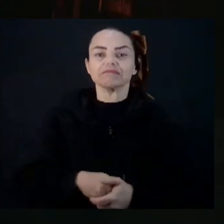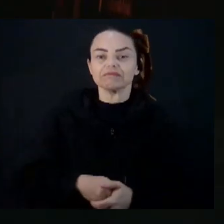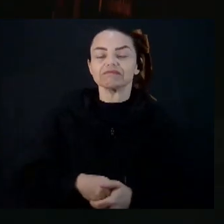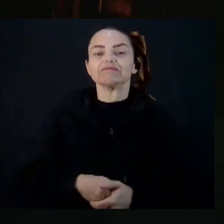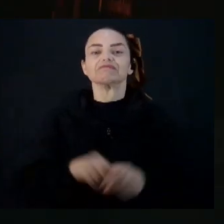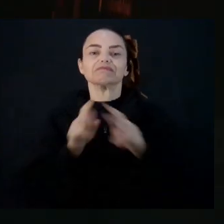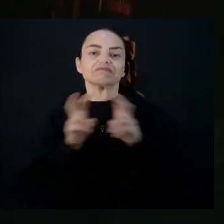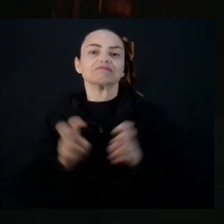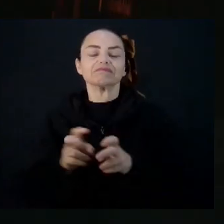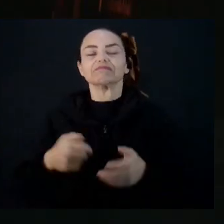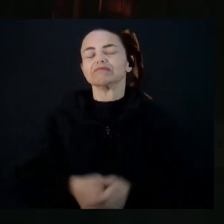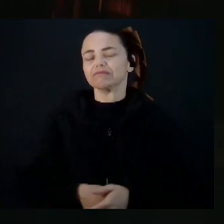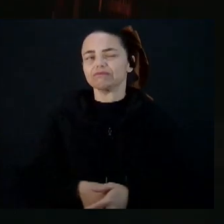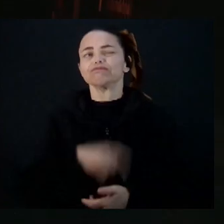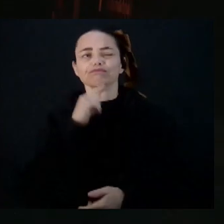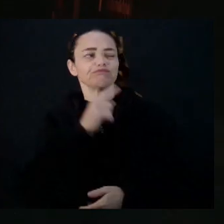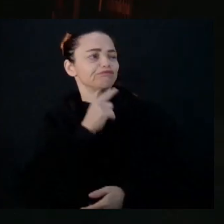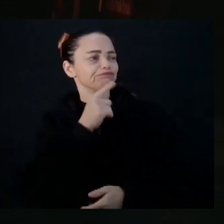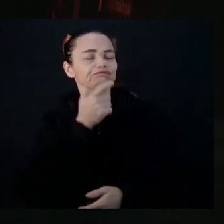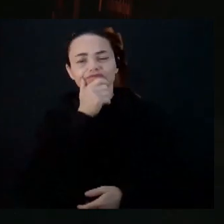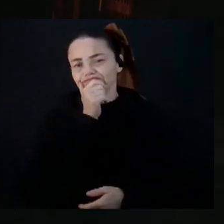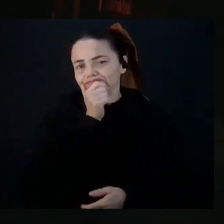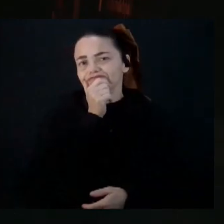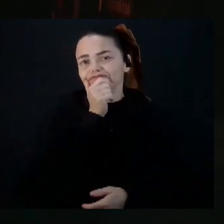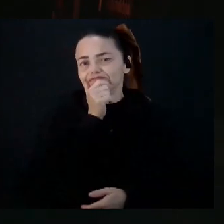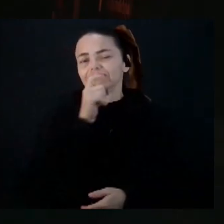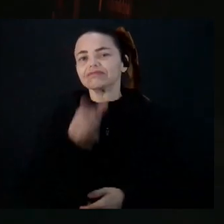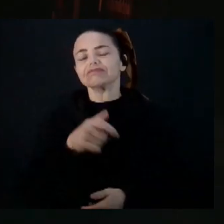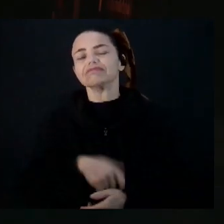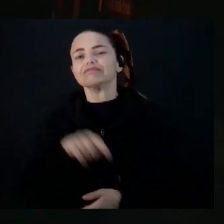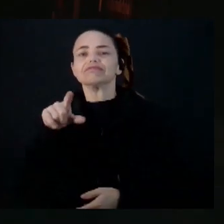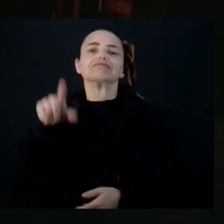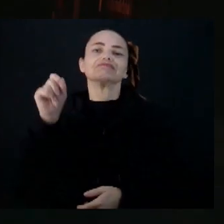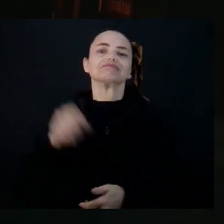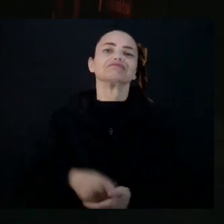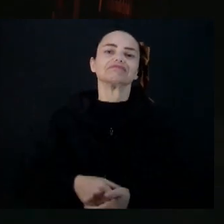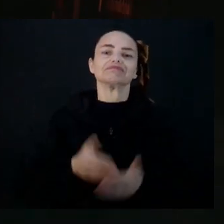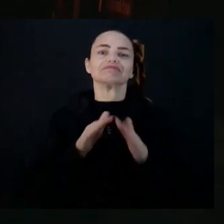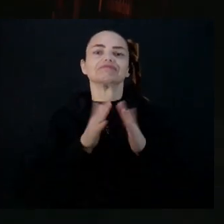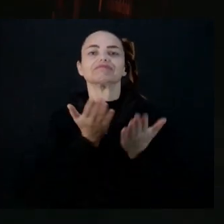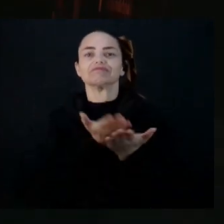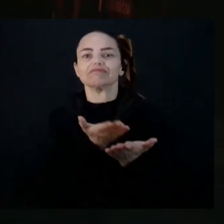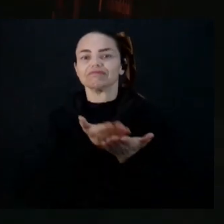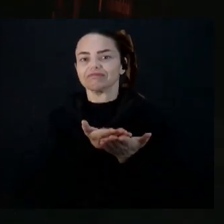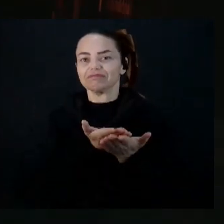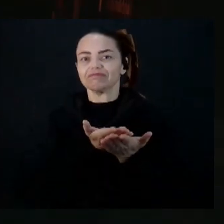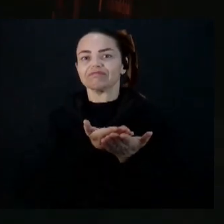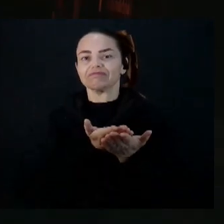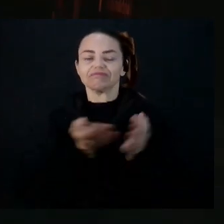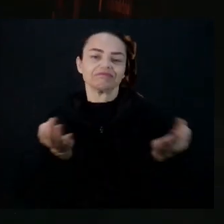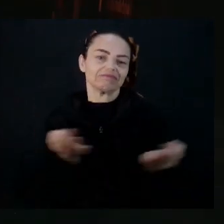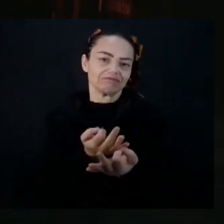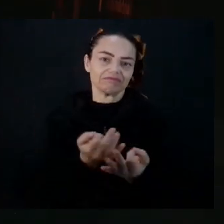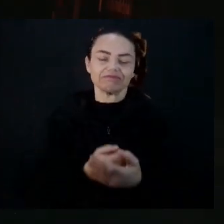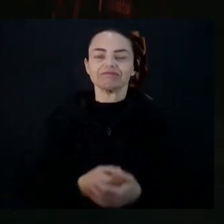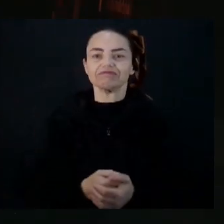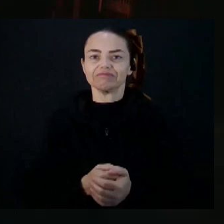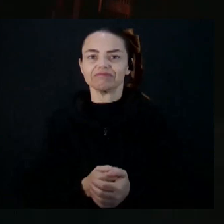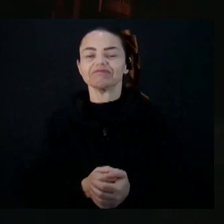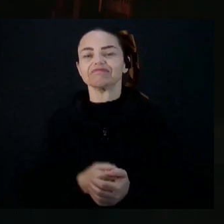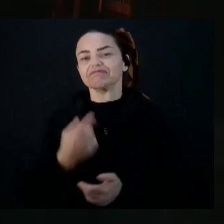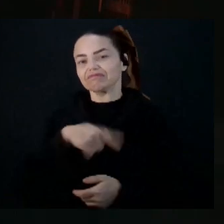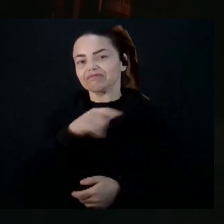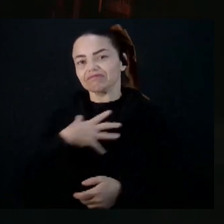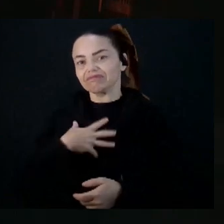gera muitas dúvidas, né? A escolha da escola perfeita para os nossos filhos.